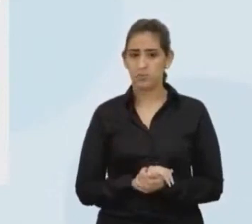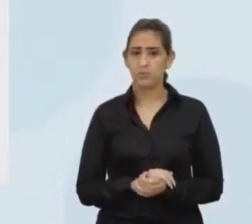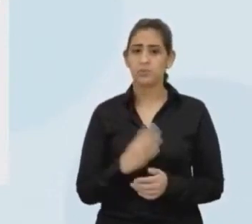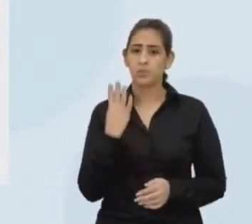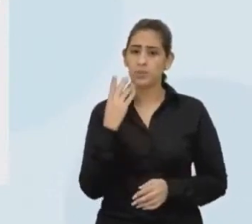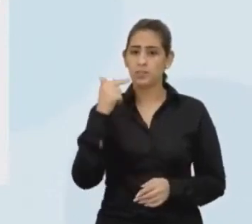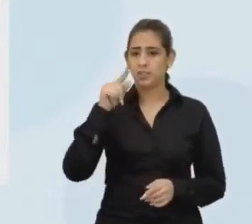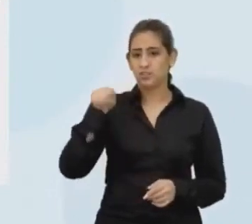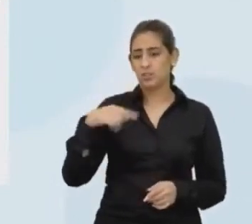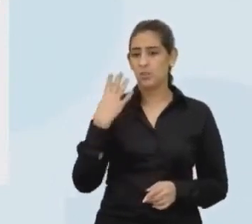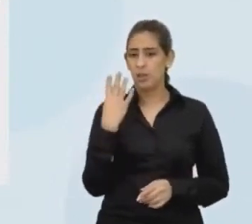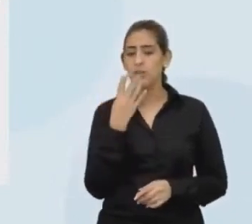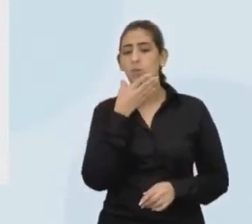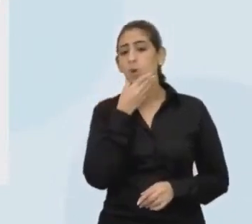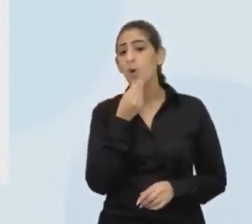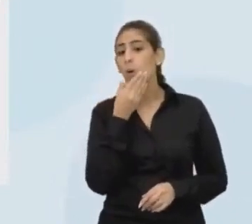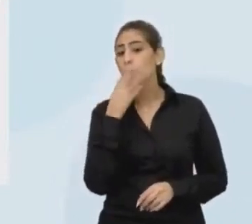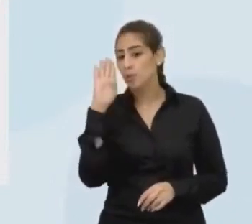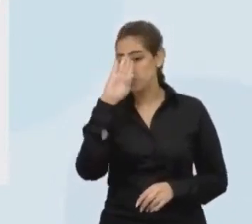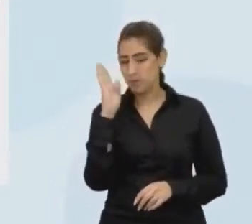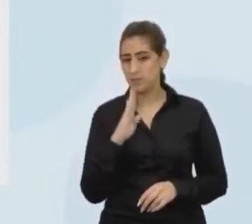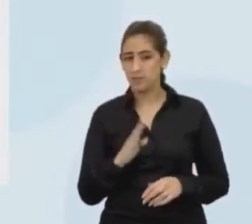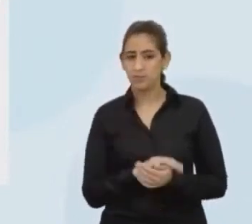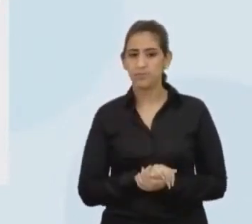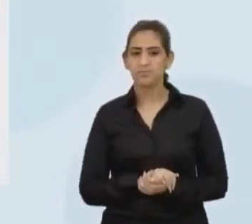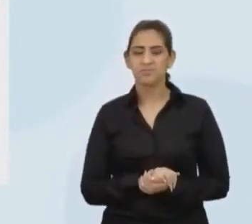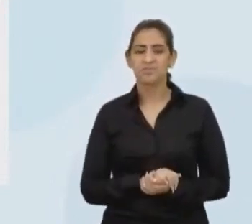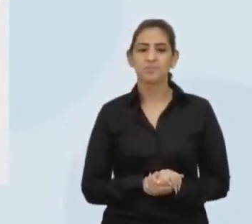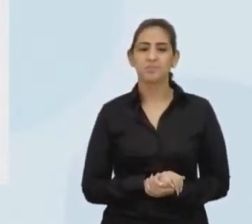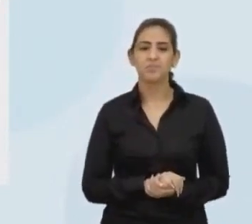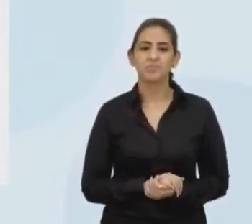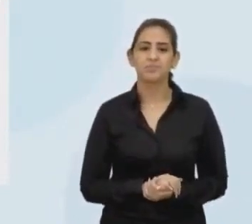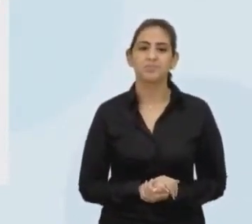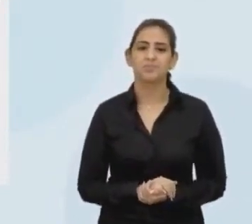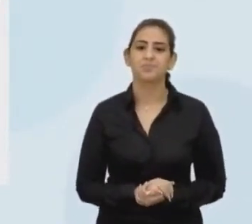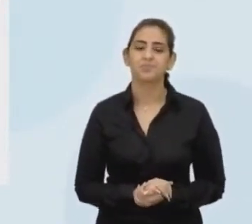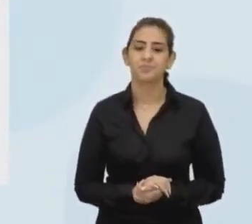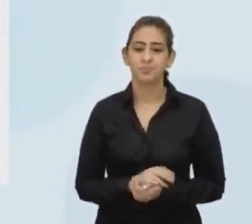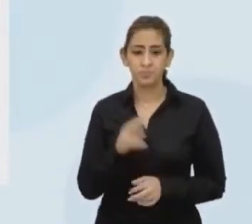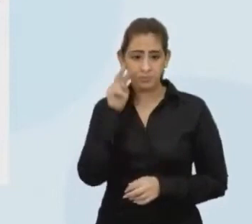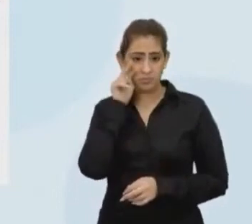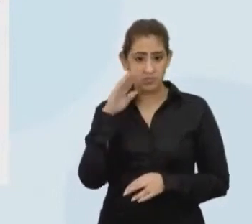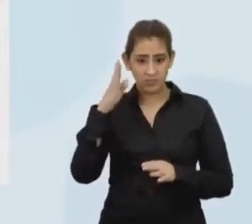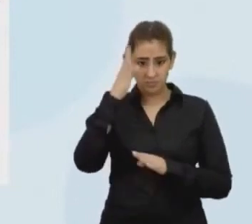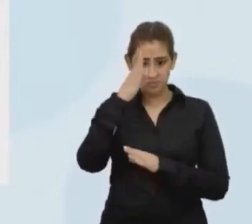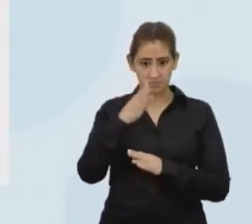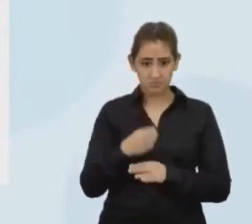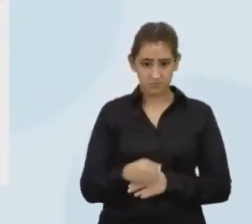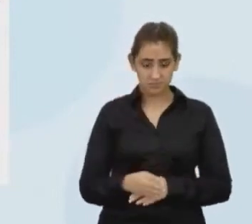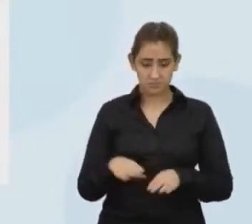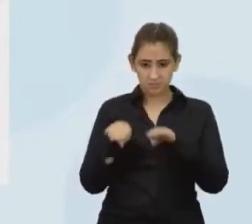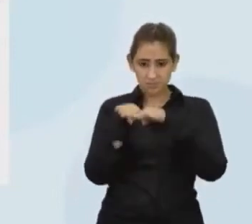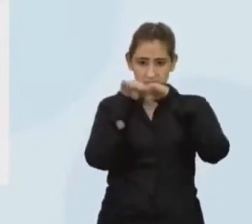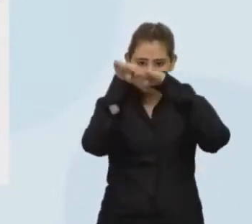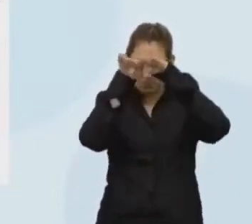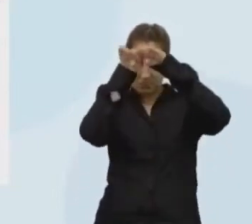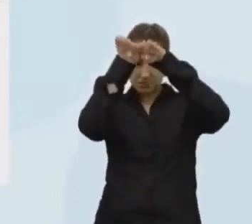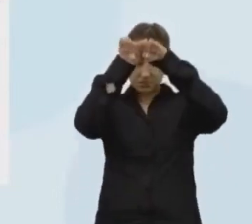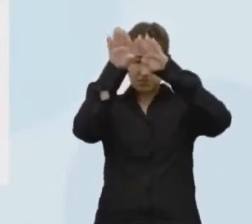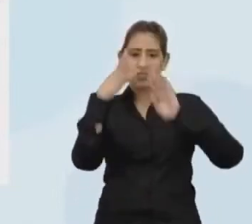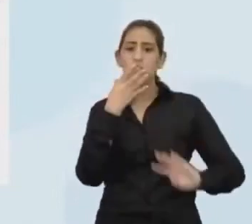47,4 são de homens e a gente vê né uma média né bem próxima aí